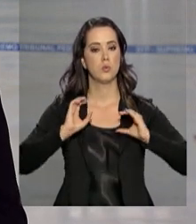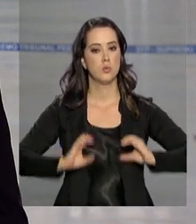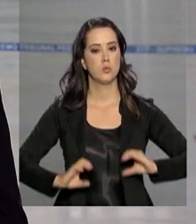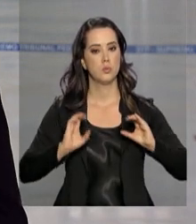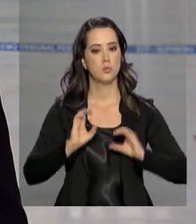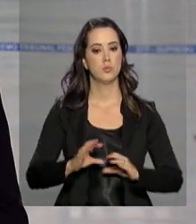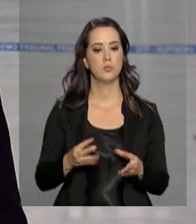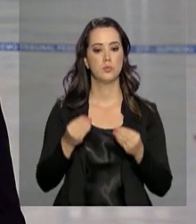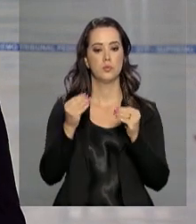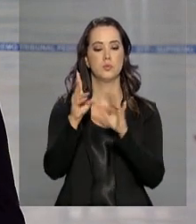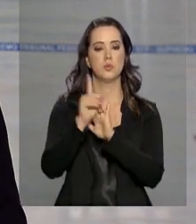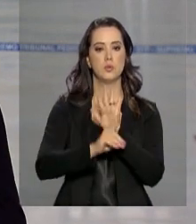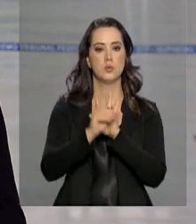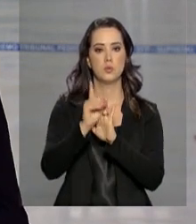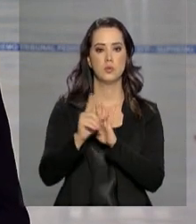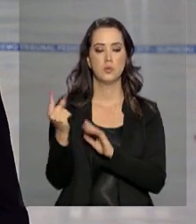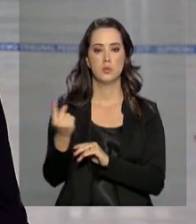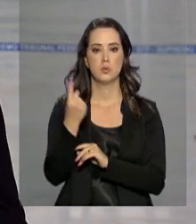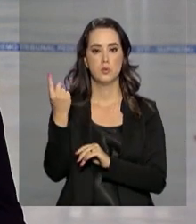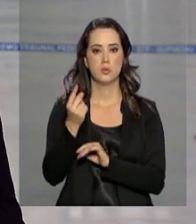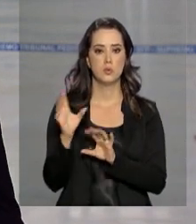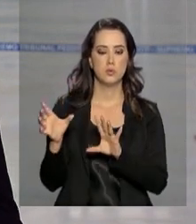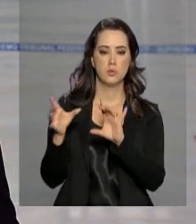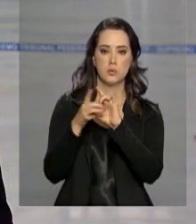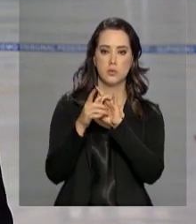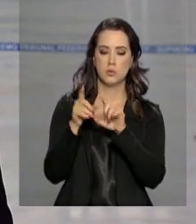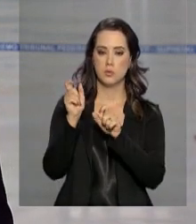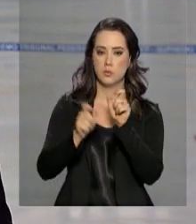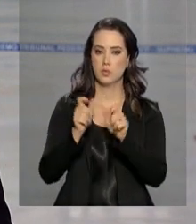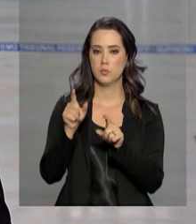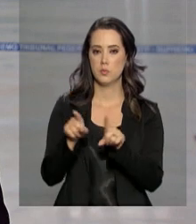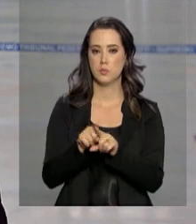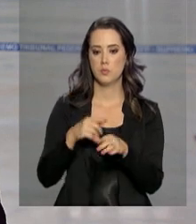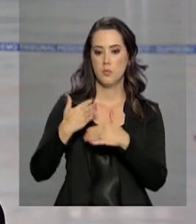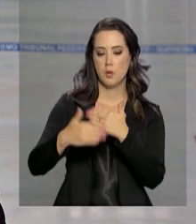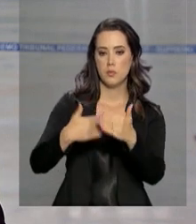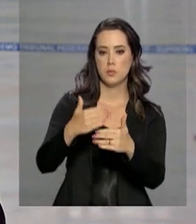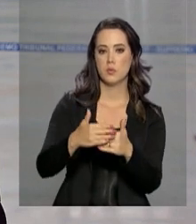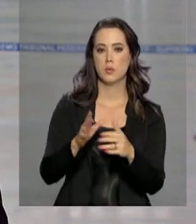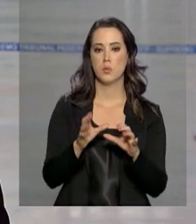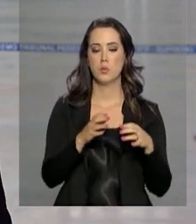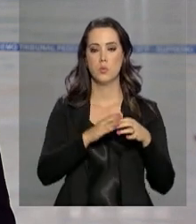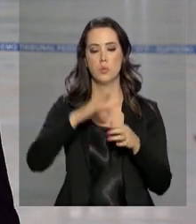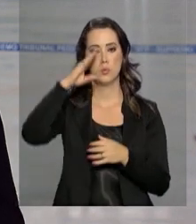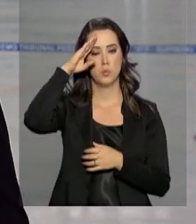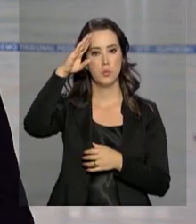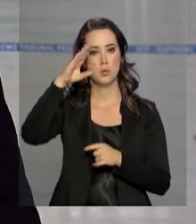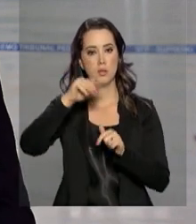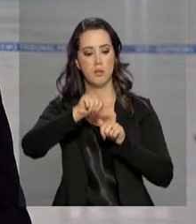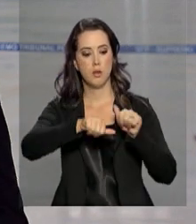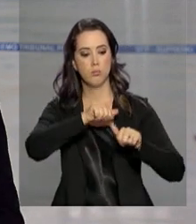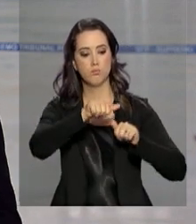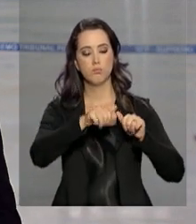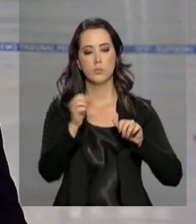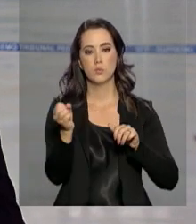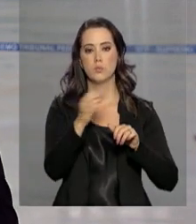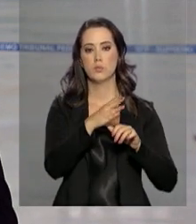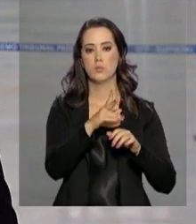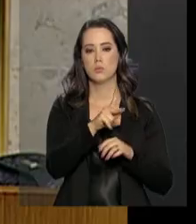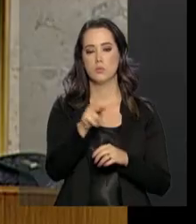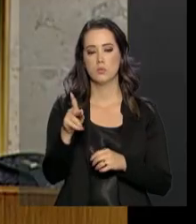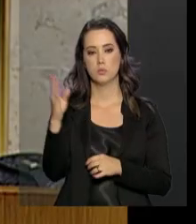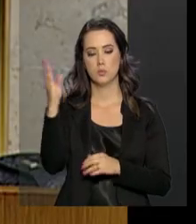direitos individuais e coletivos fundamentais e marcou a passagem entre o regime militar ea democracia no brasil